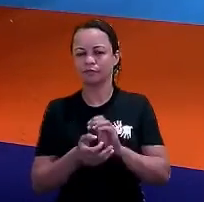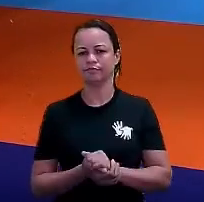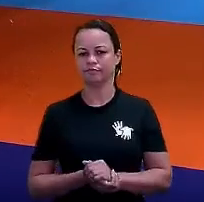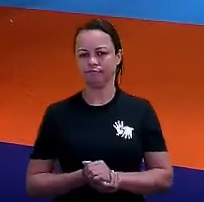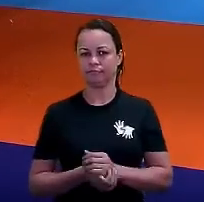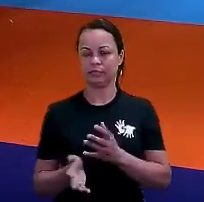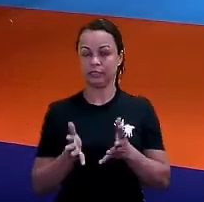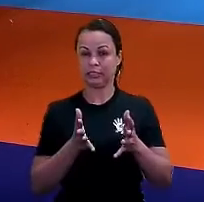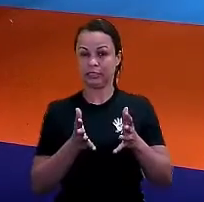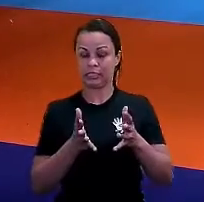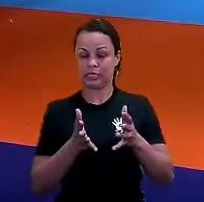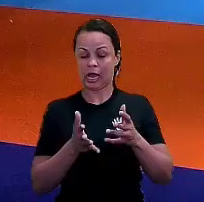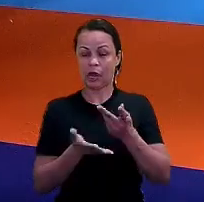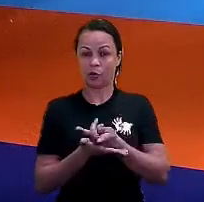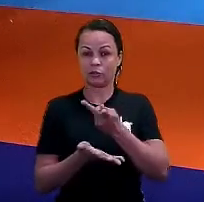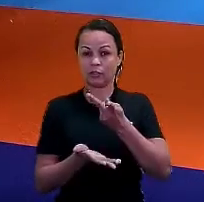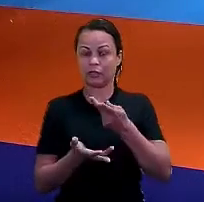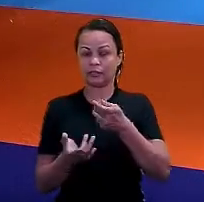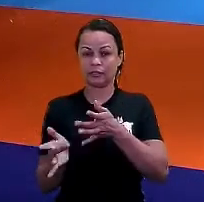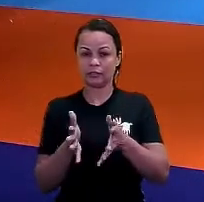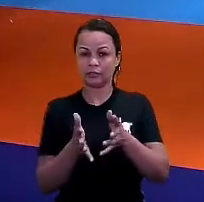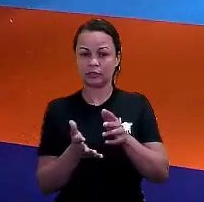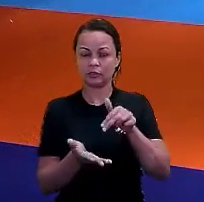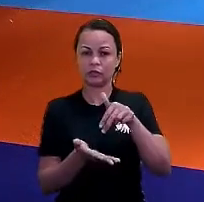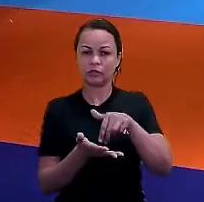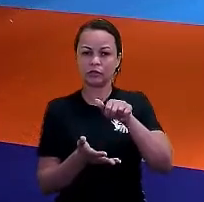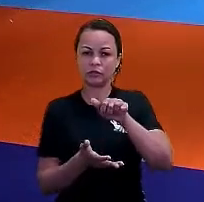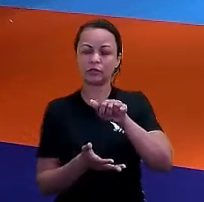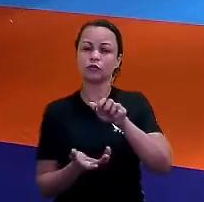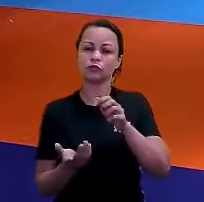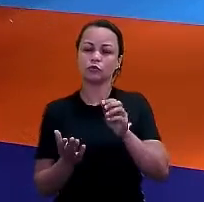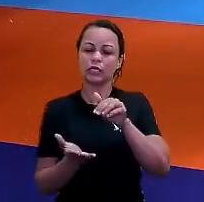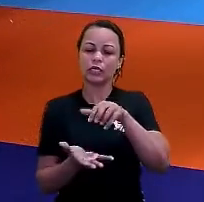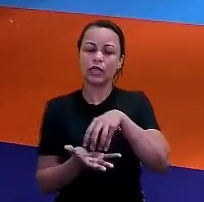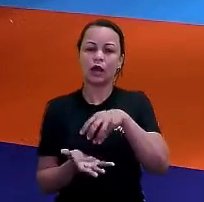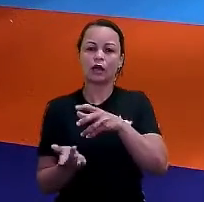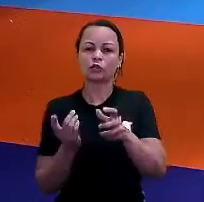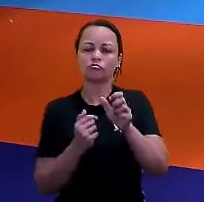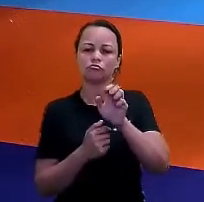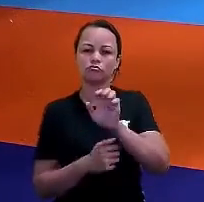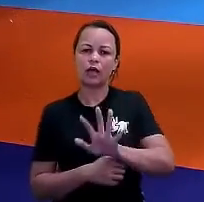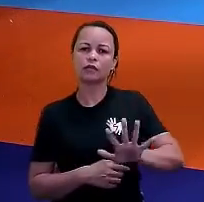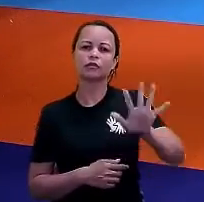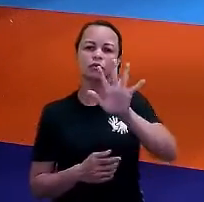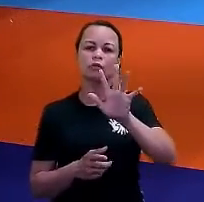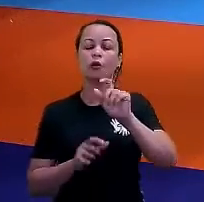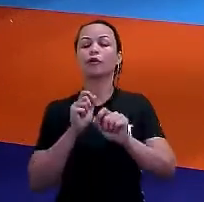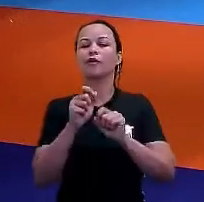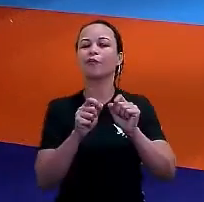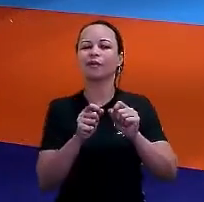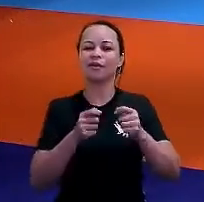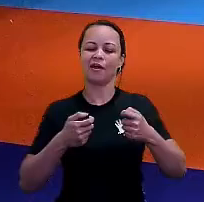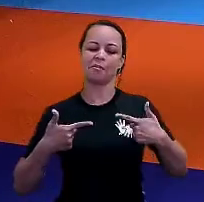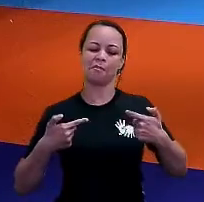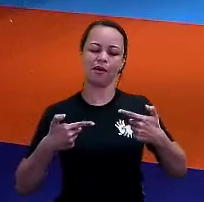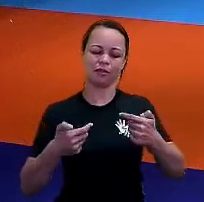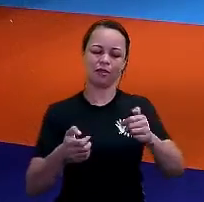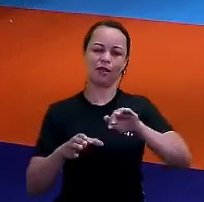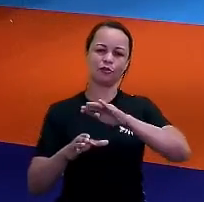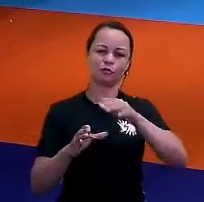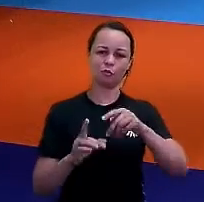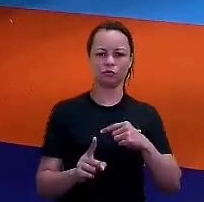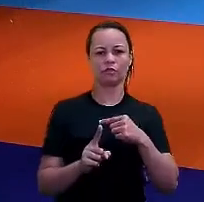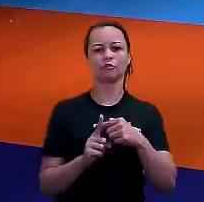a coloca dentro do cenário nacional e da história mundial, né? Que é a Batalha do Monte das